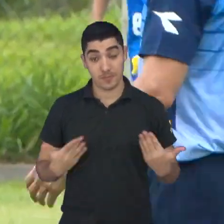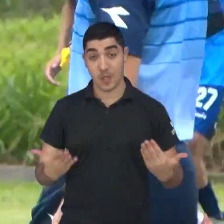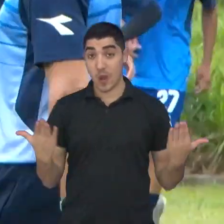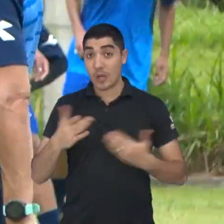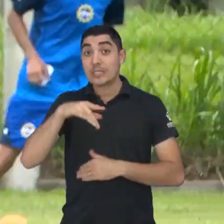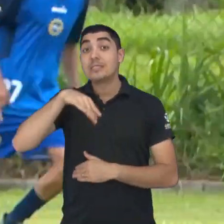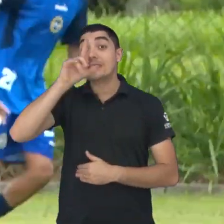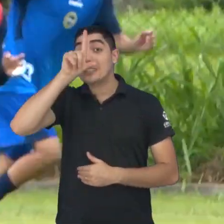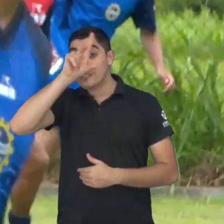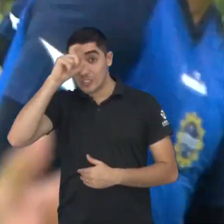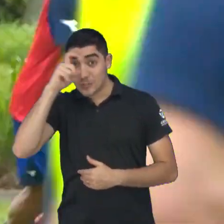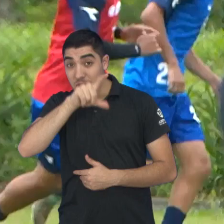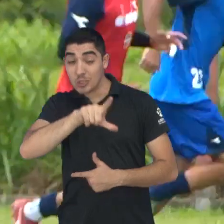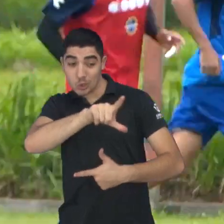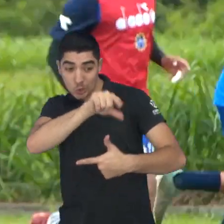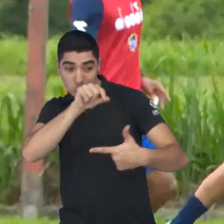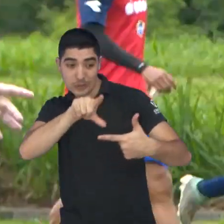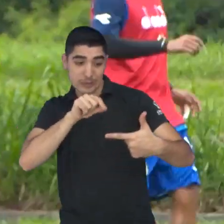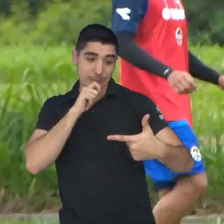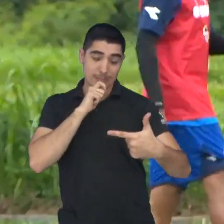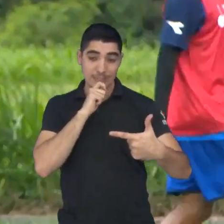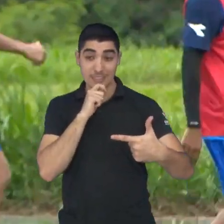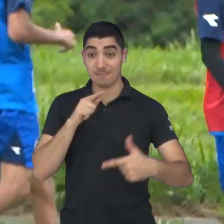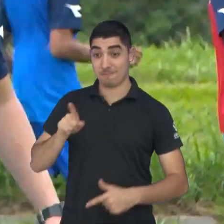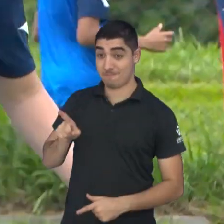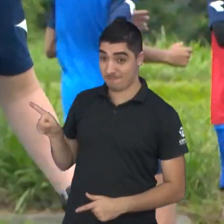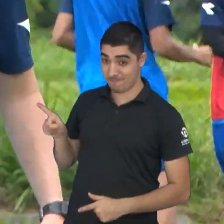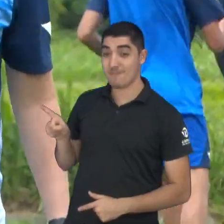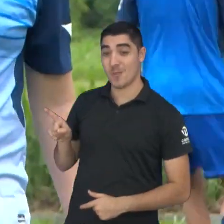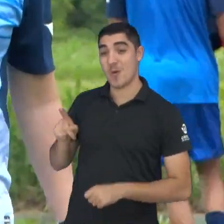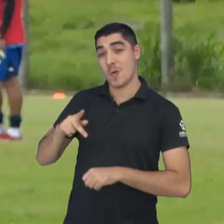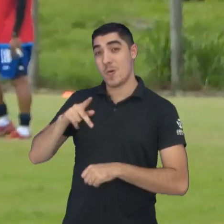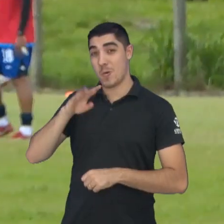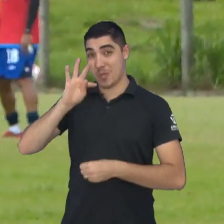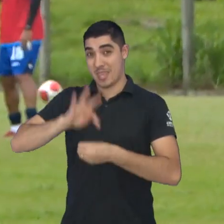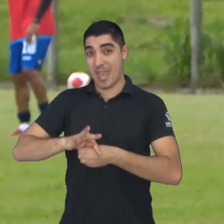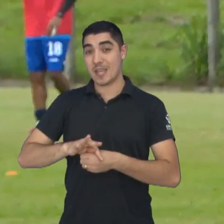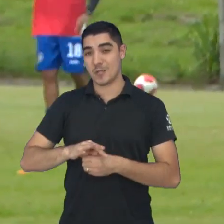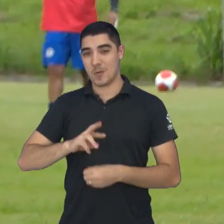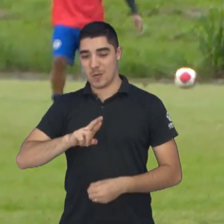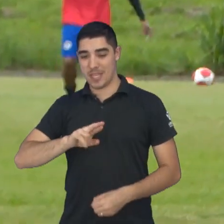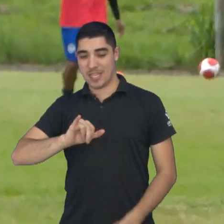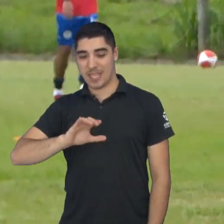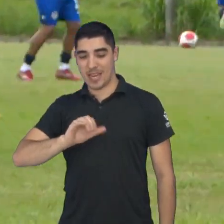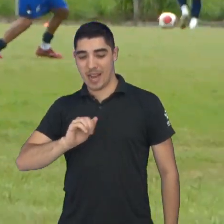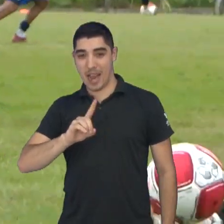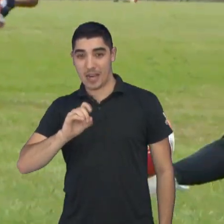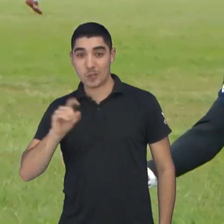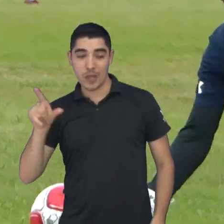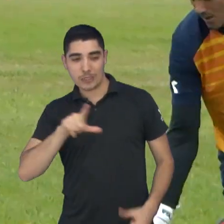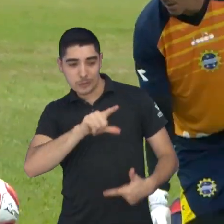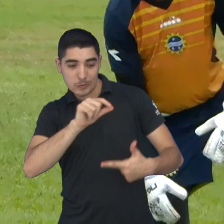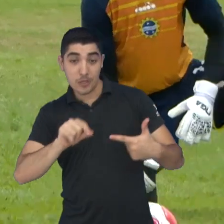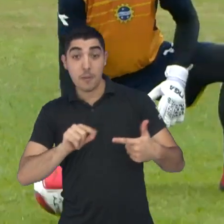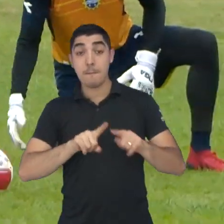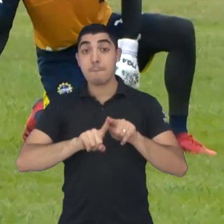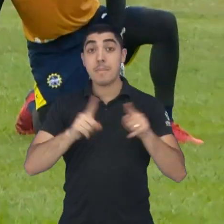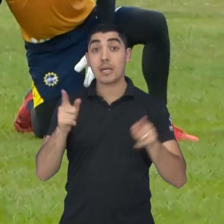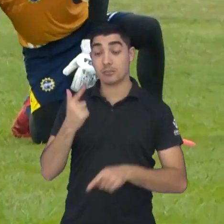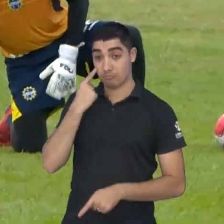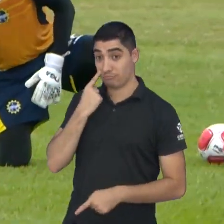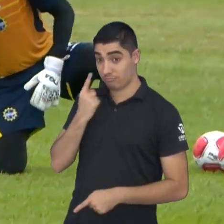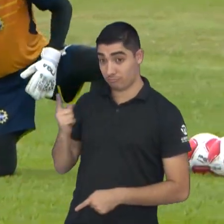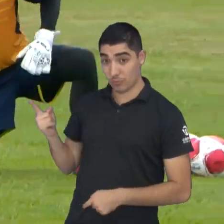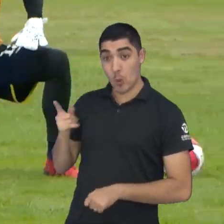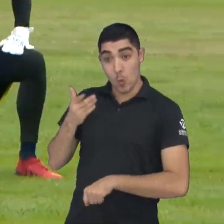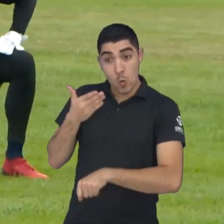o titular para a primeira partida será do professor Ricardo Costa. Mas a opinião do Renasci, preparador de goleiros